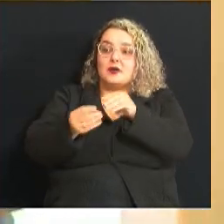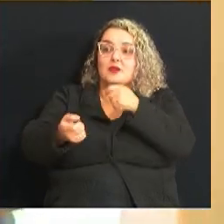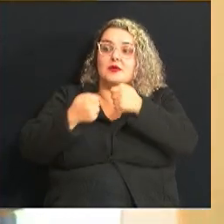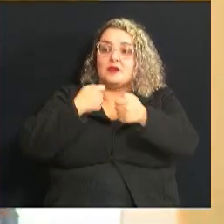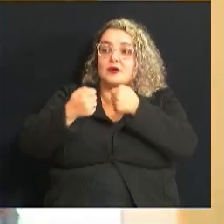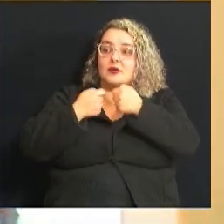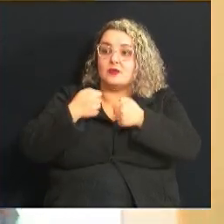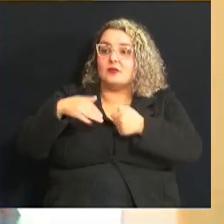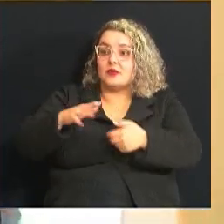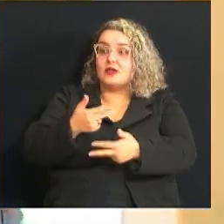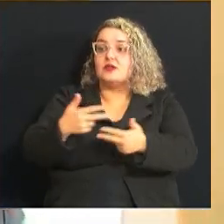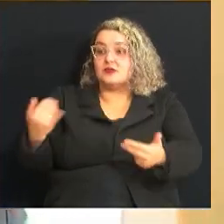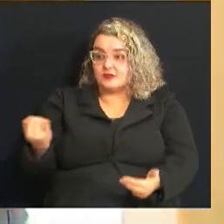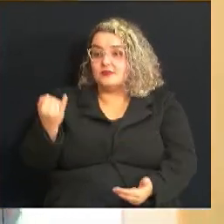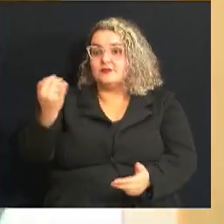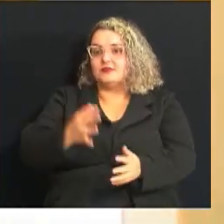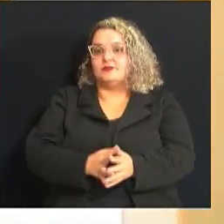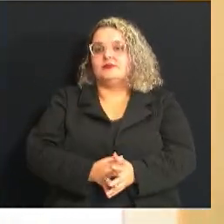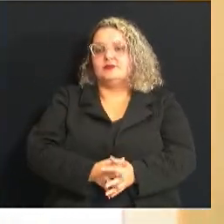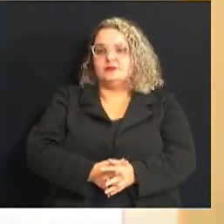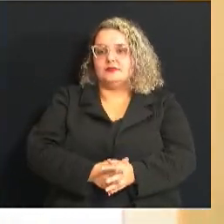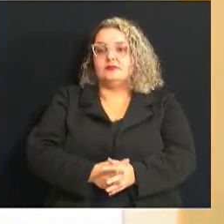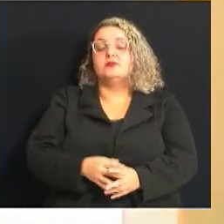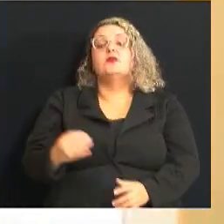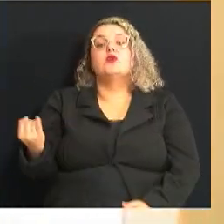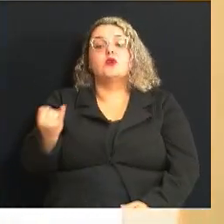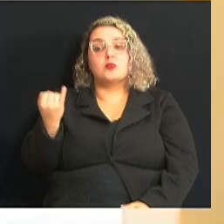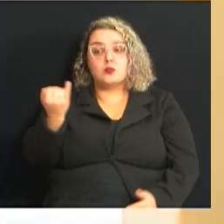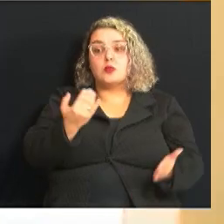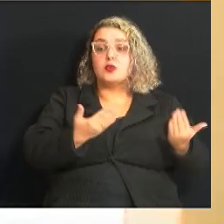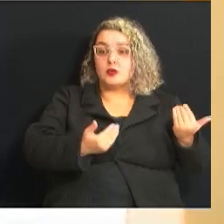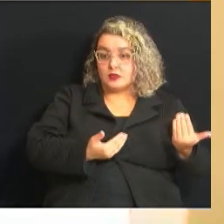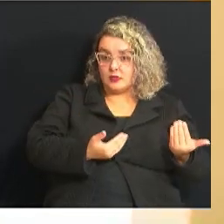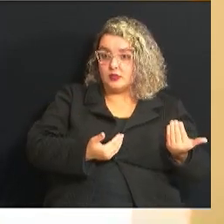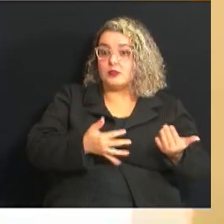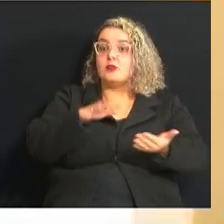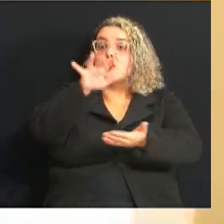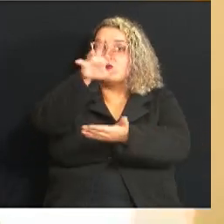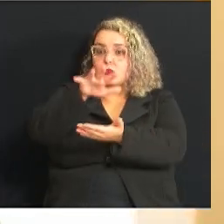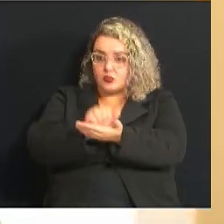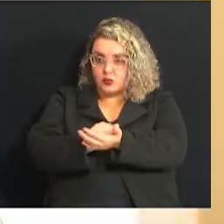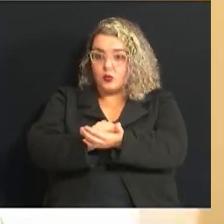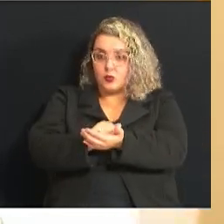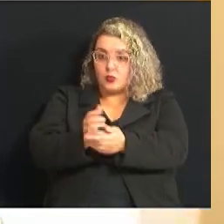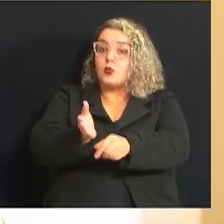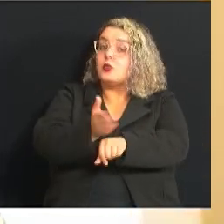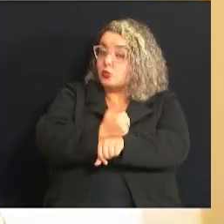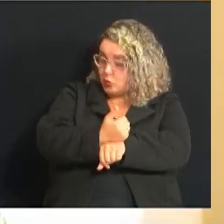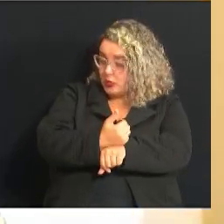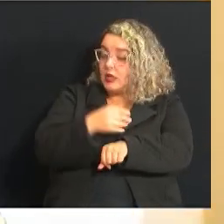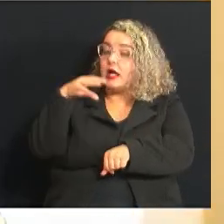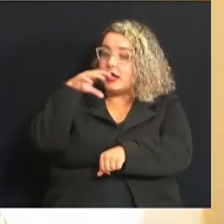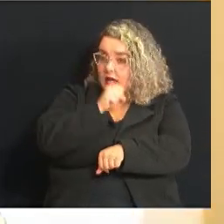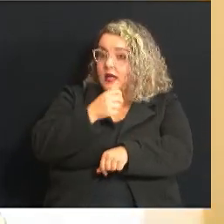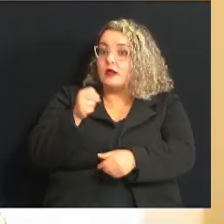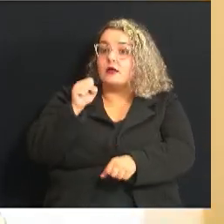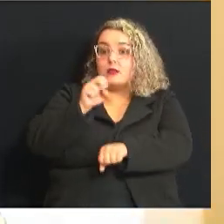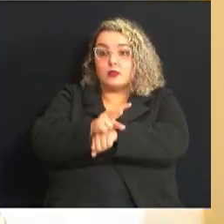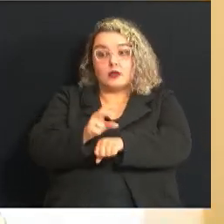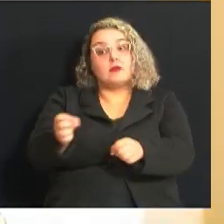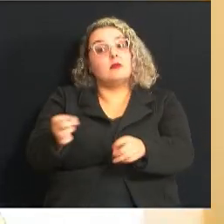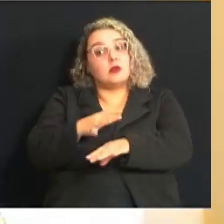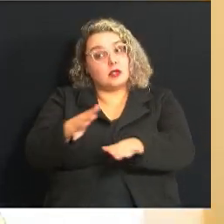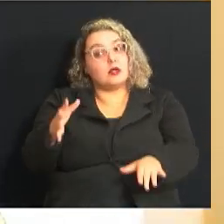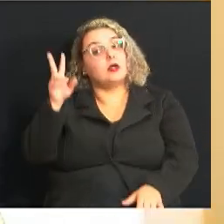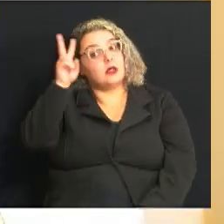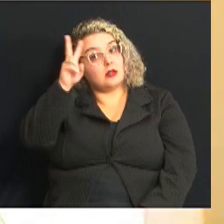alguma coisa importante? É muito importante que os jovens se cadastrem quantos antes, devido que a vaga pode se encerrar. E lembrando